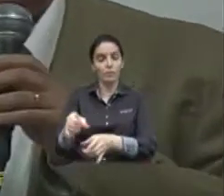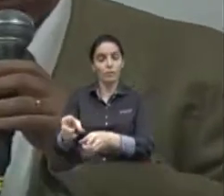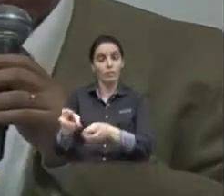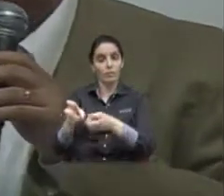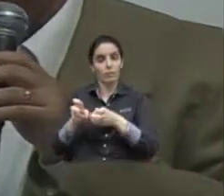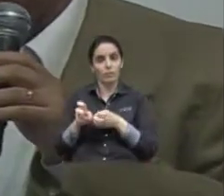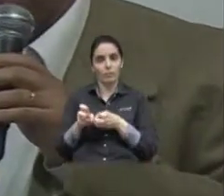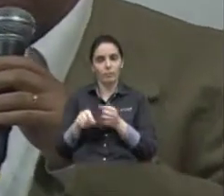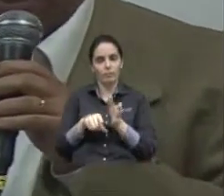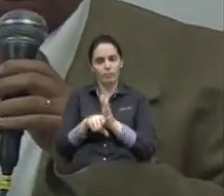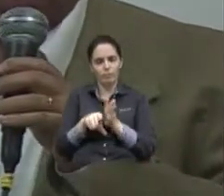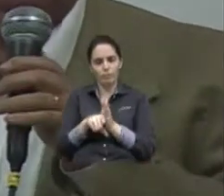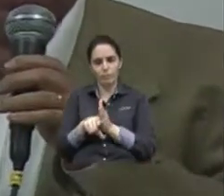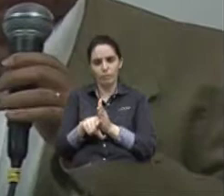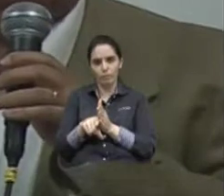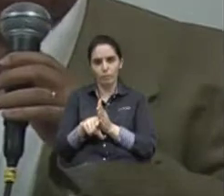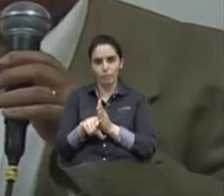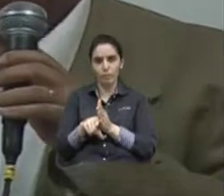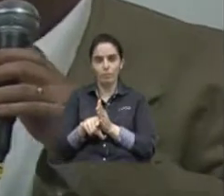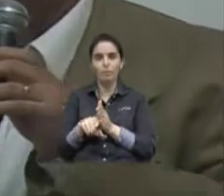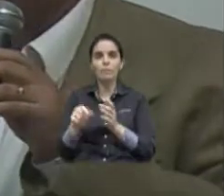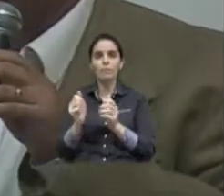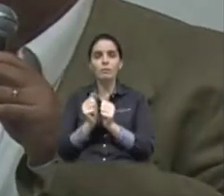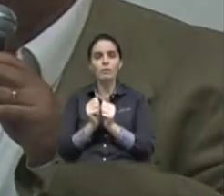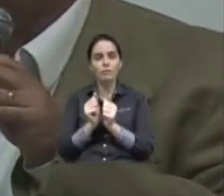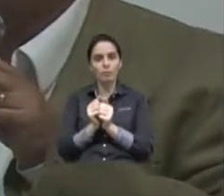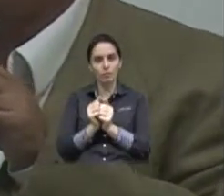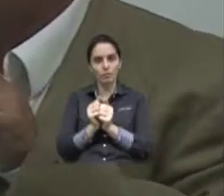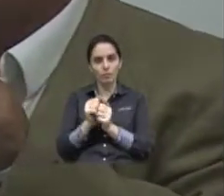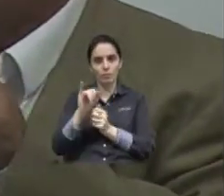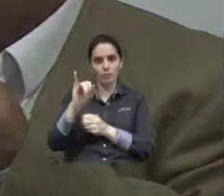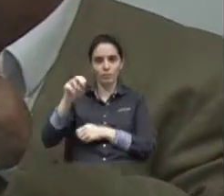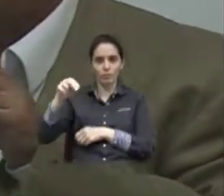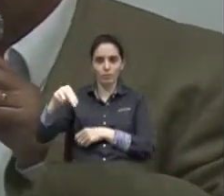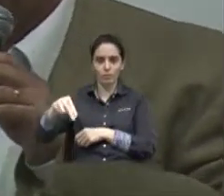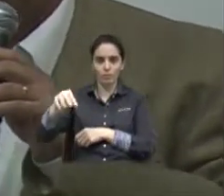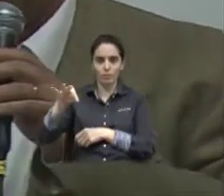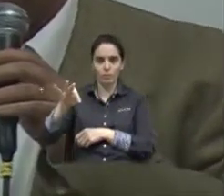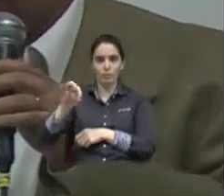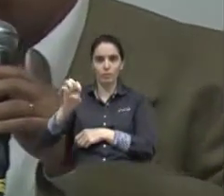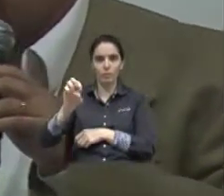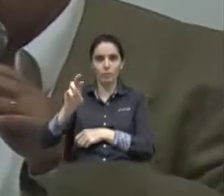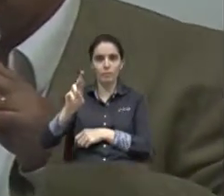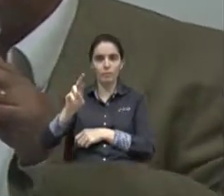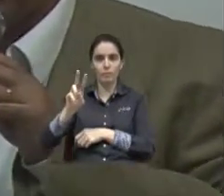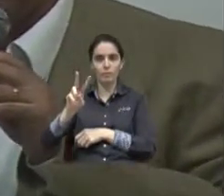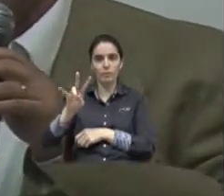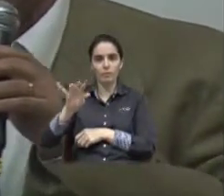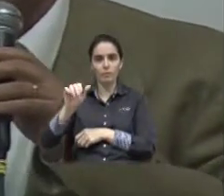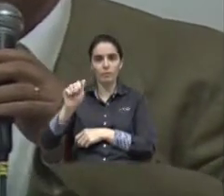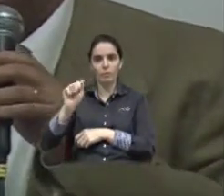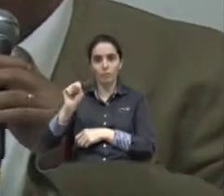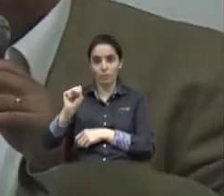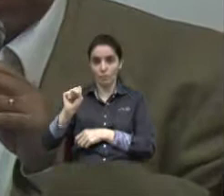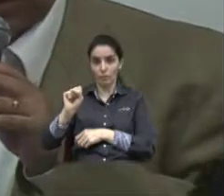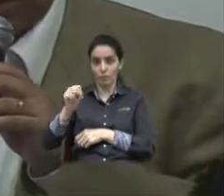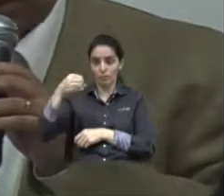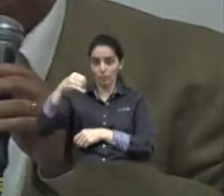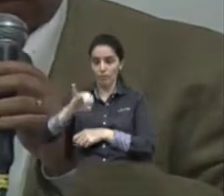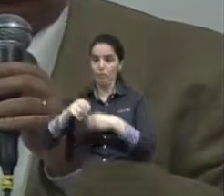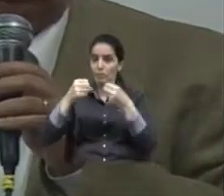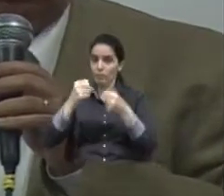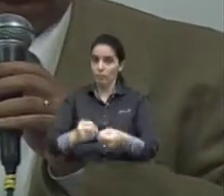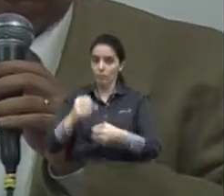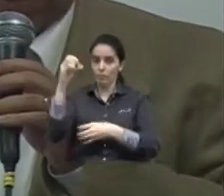de um estudo juntamente com a Intervias, para que possa ver a possibilidade até de colocação de semáforos ali